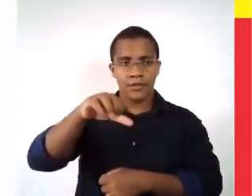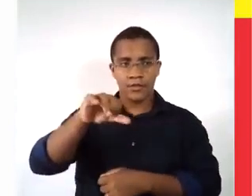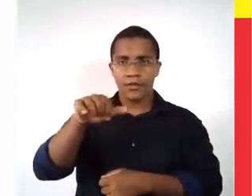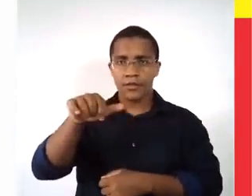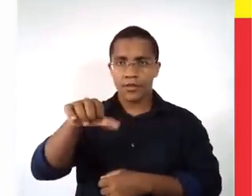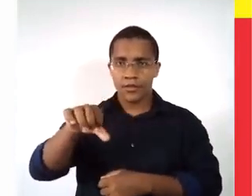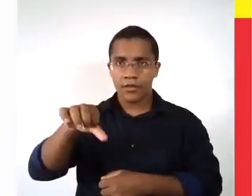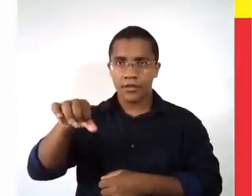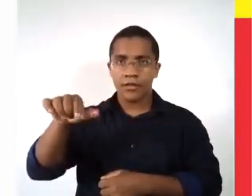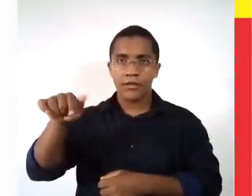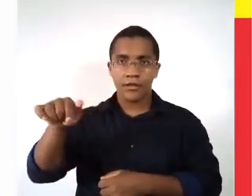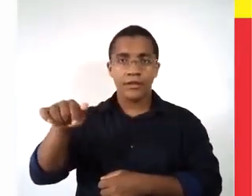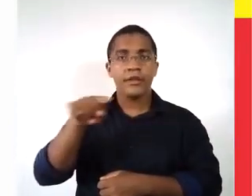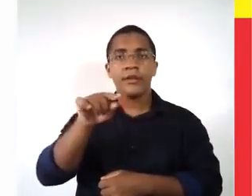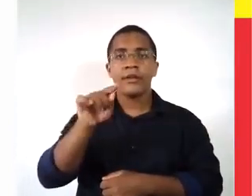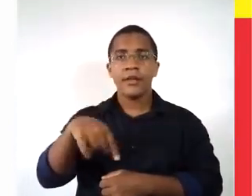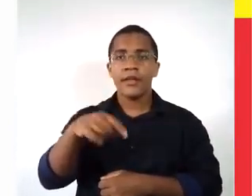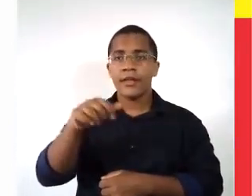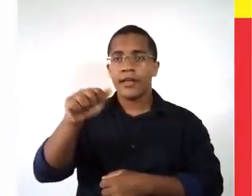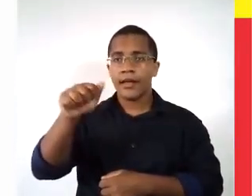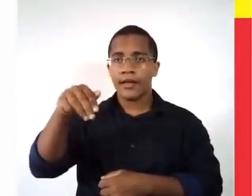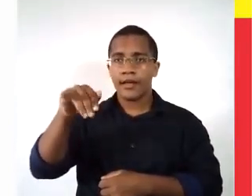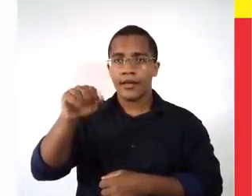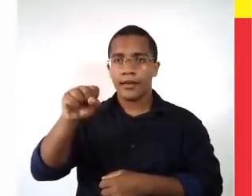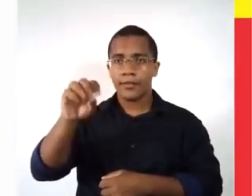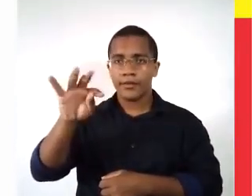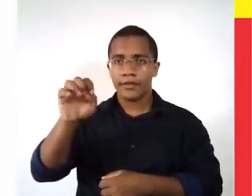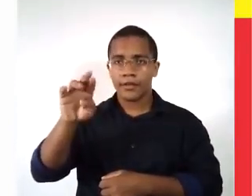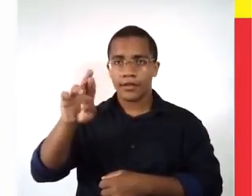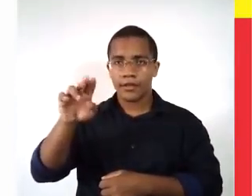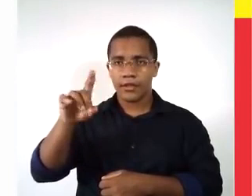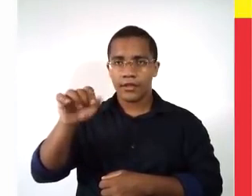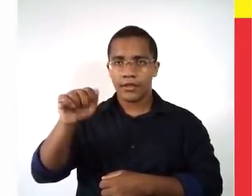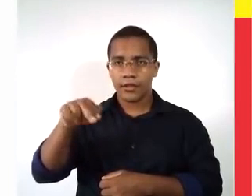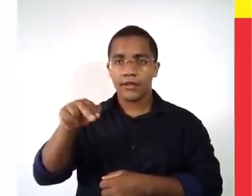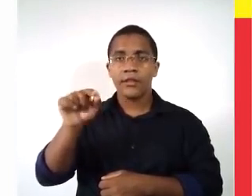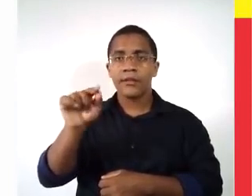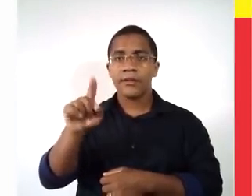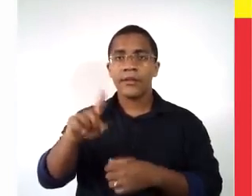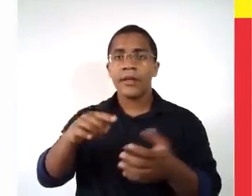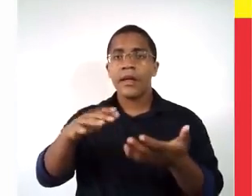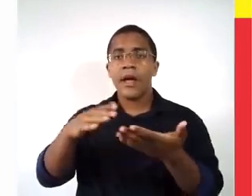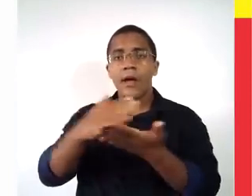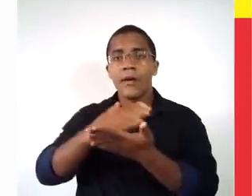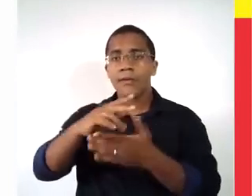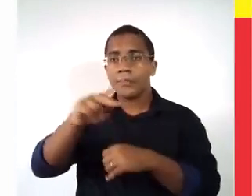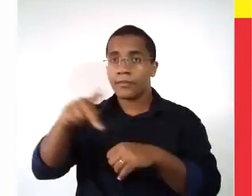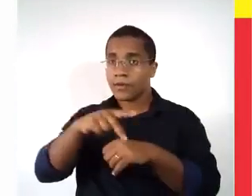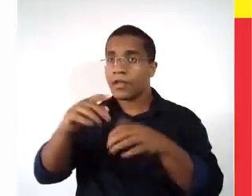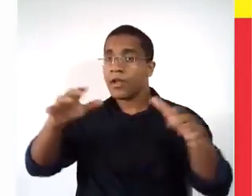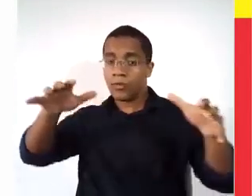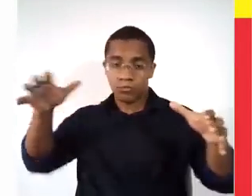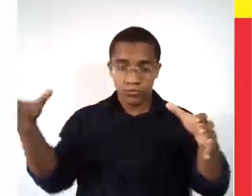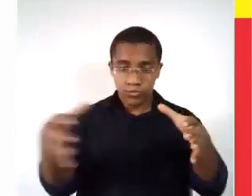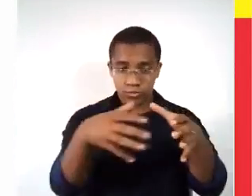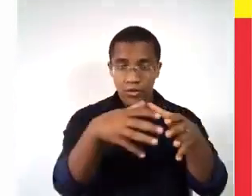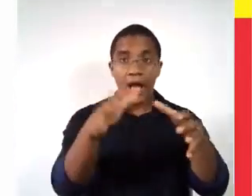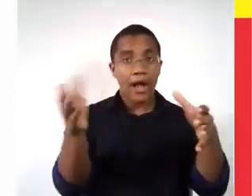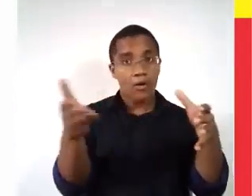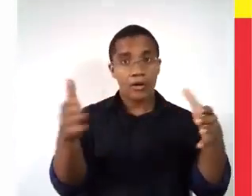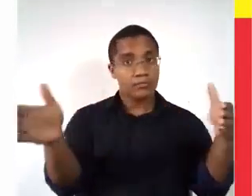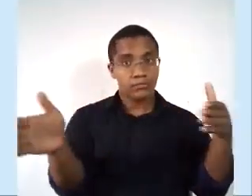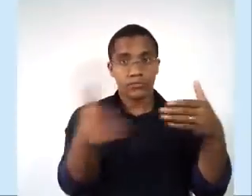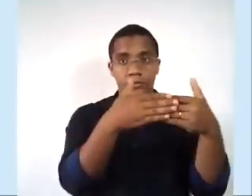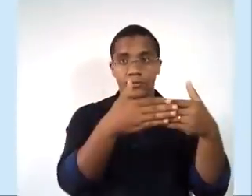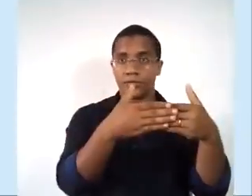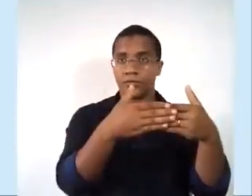de Amsterdã, tá? Que denomina alguns países membros que vai fechar o processo de formação da União Europeia. Mas o